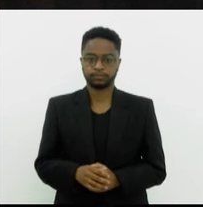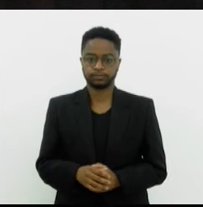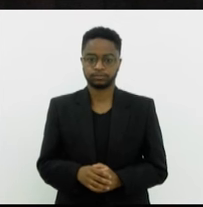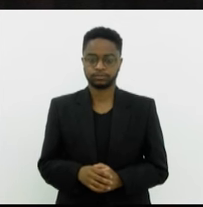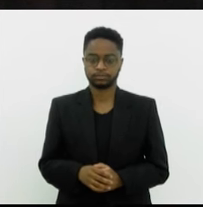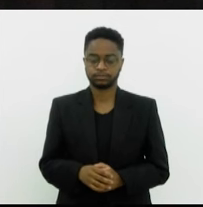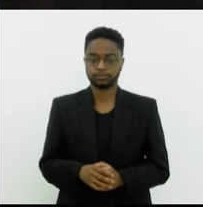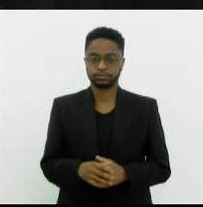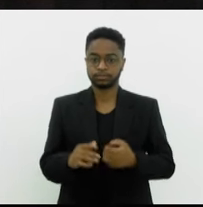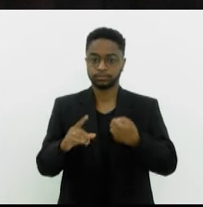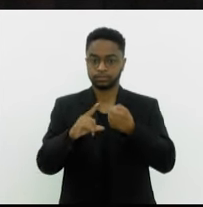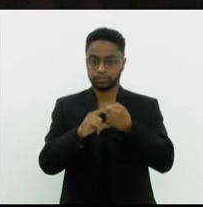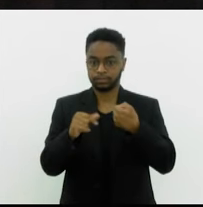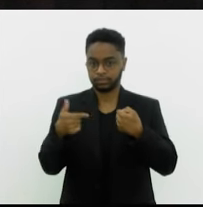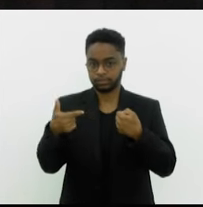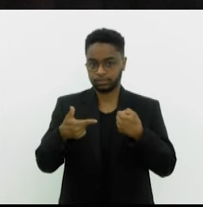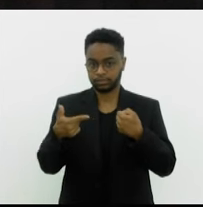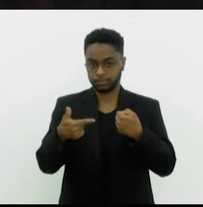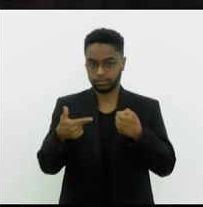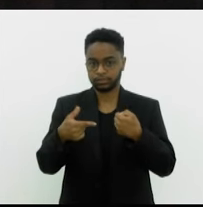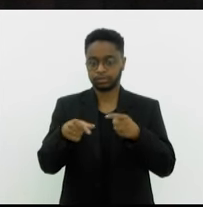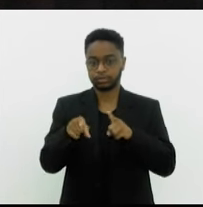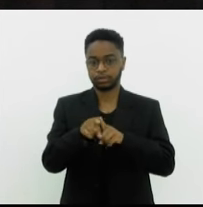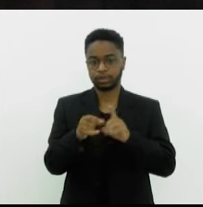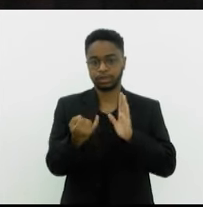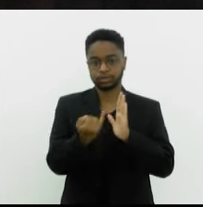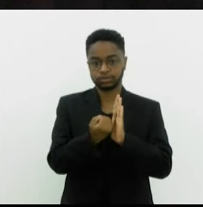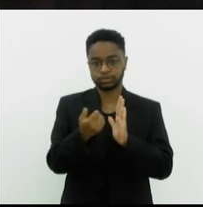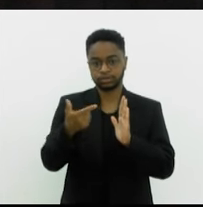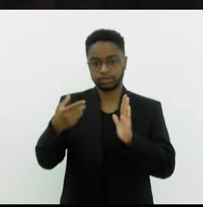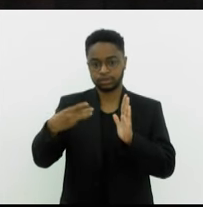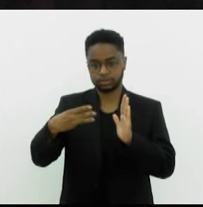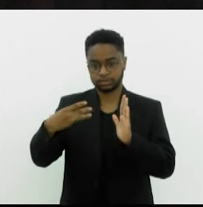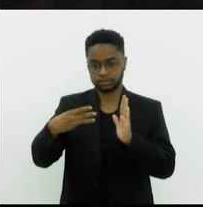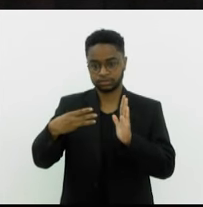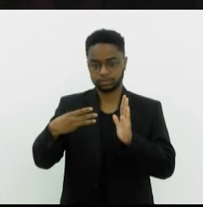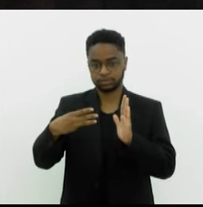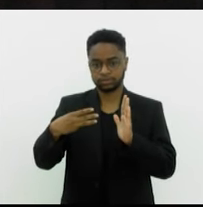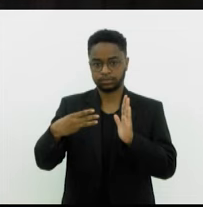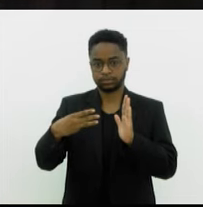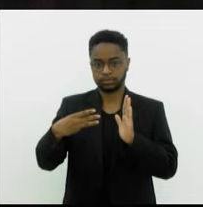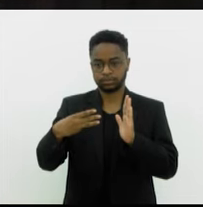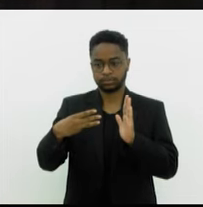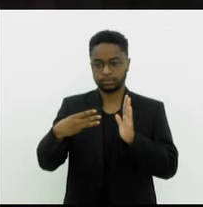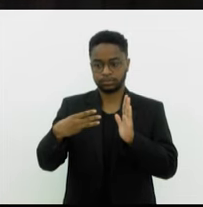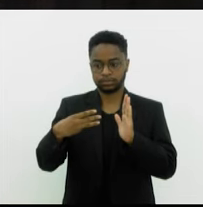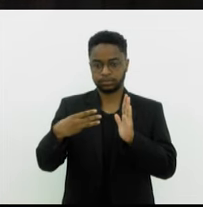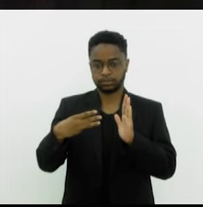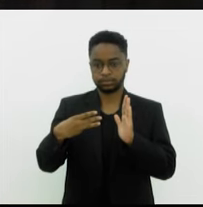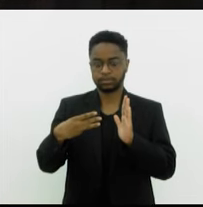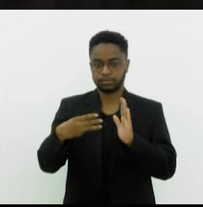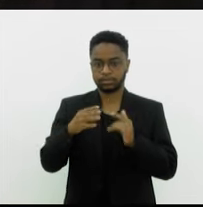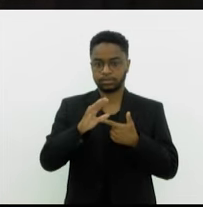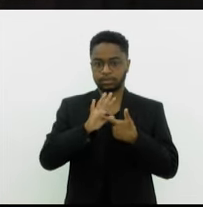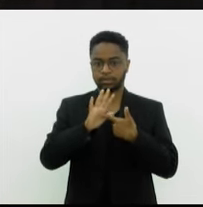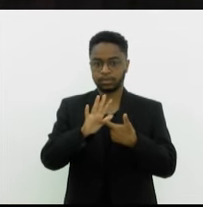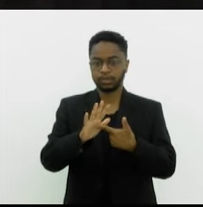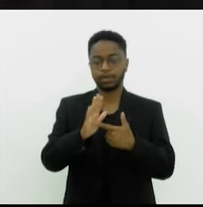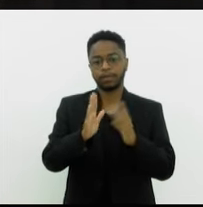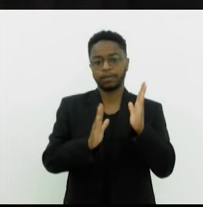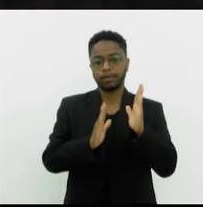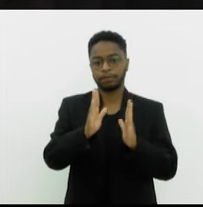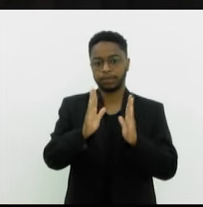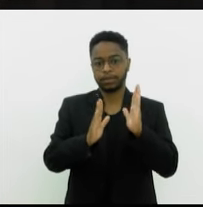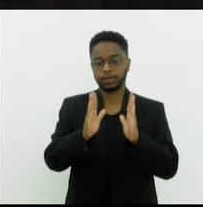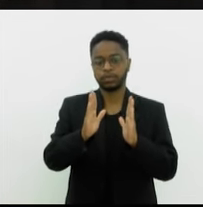artigo 2º, inciso 3º, ela diz que o plano de recuperação